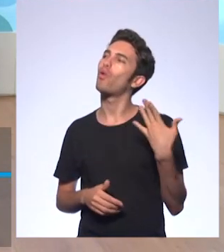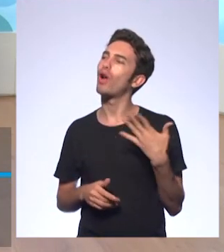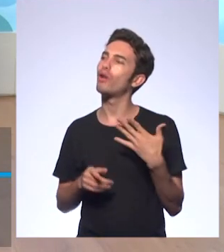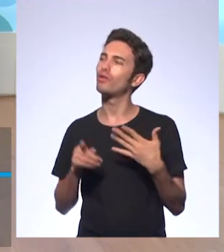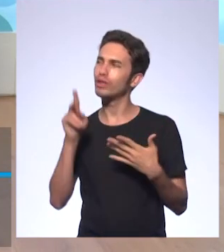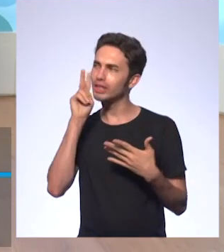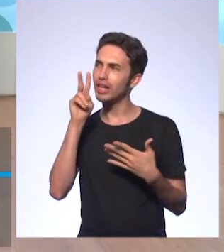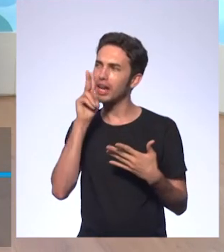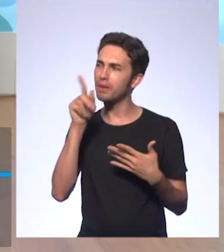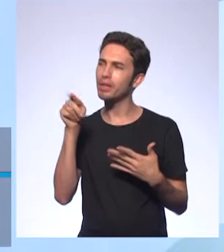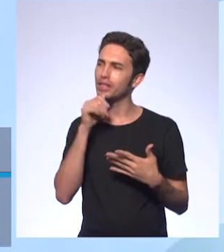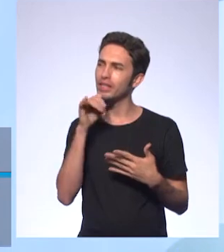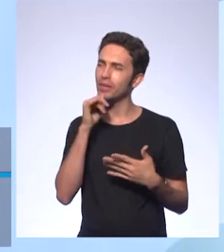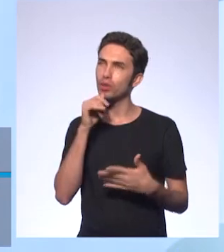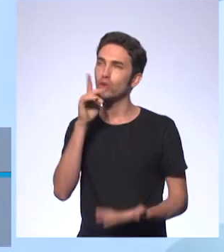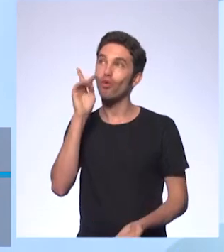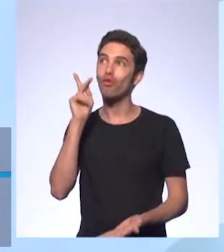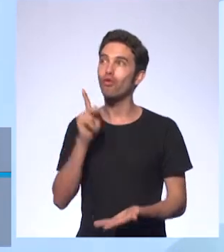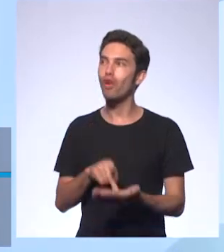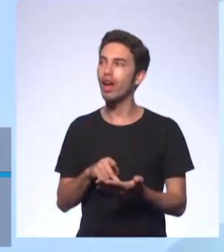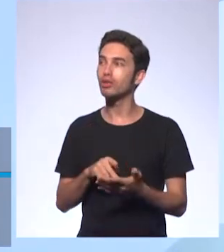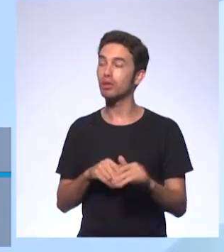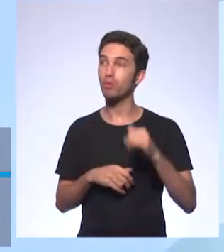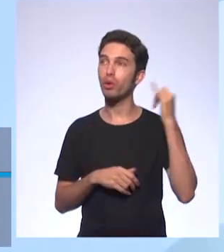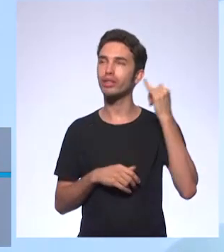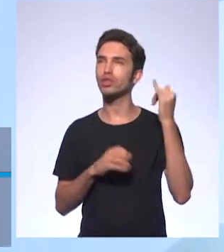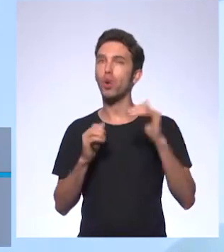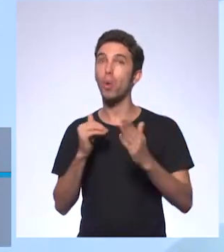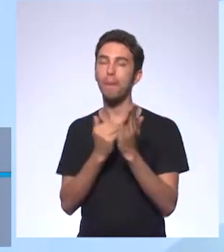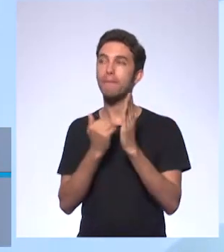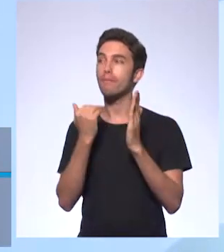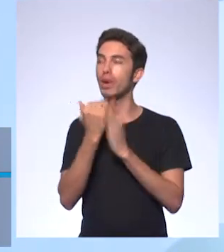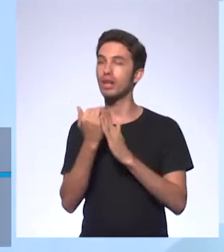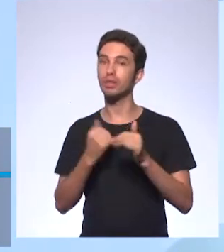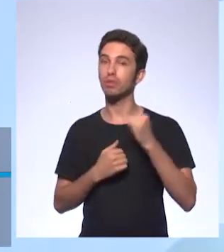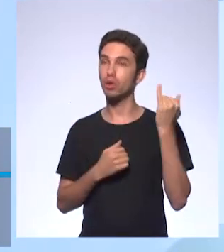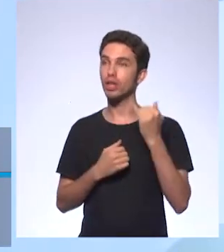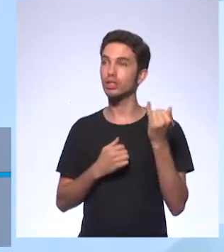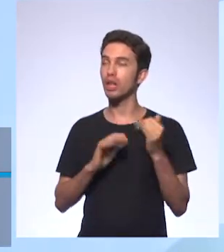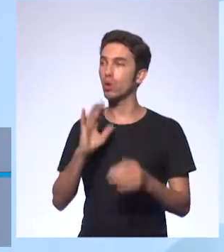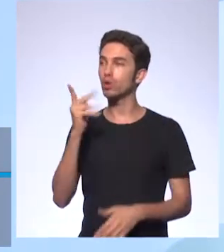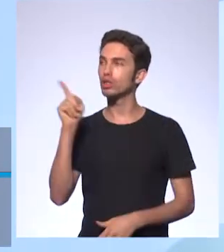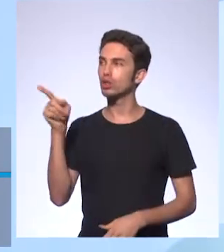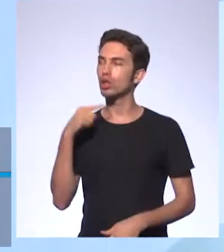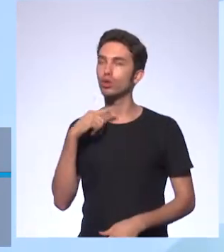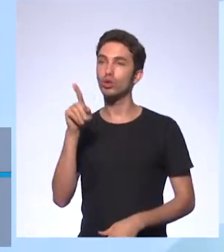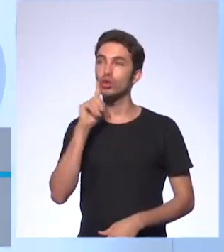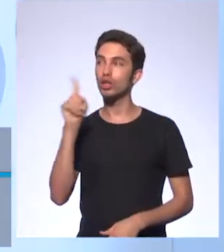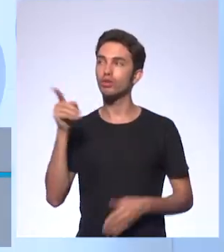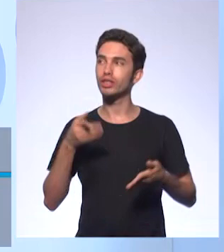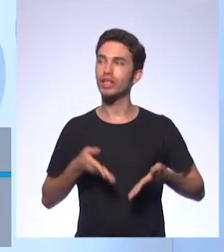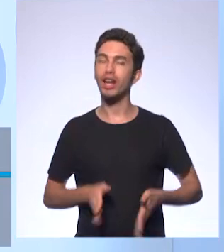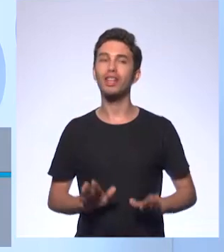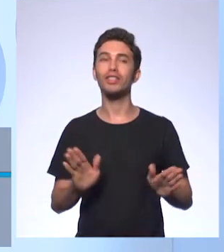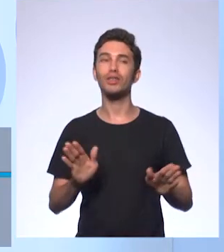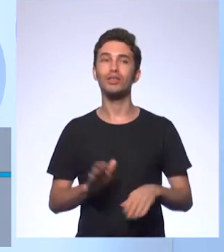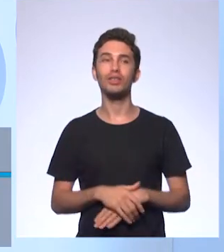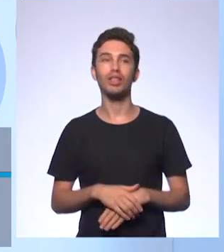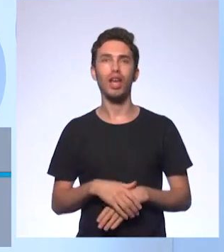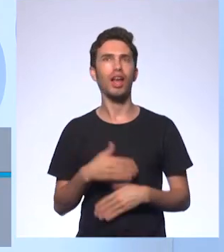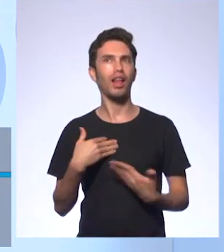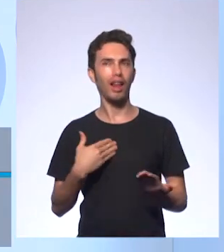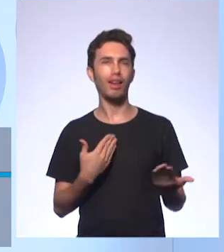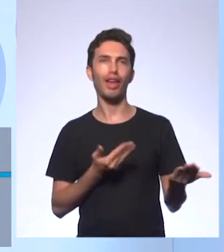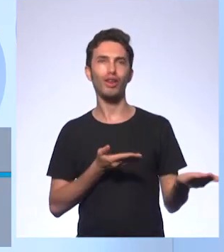você se lembra de um fato importante ou mais importante que aconteceu na data do seu nascimento? Claro que eu me lembro, eu sou